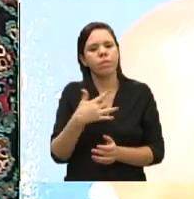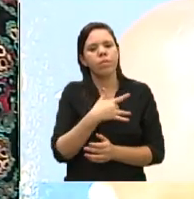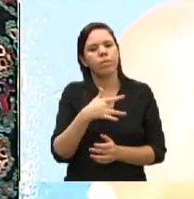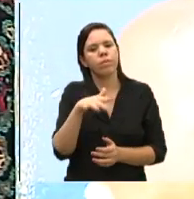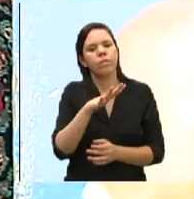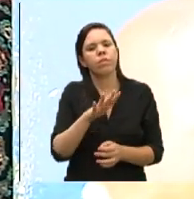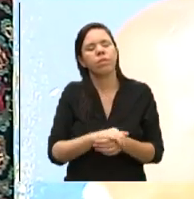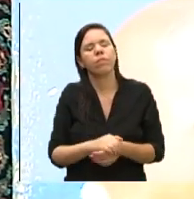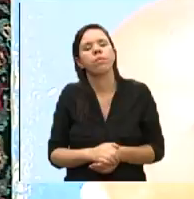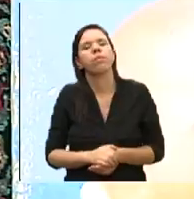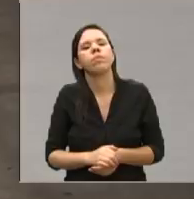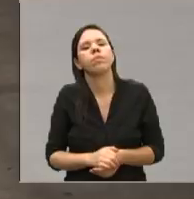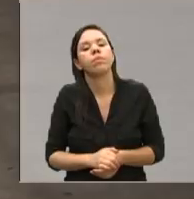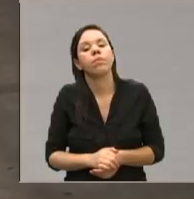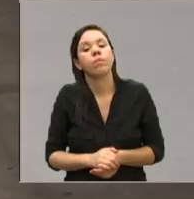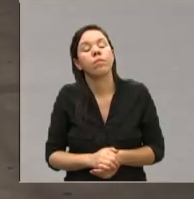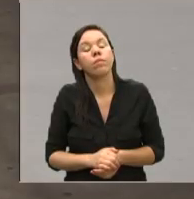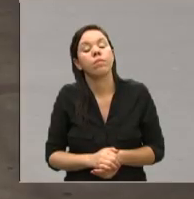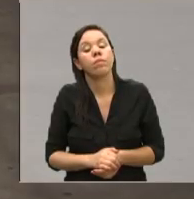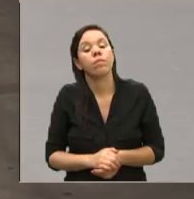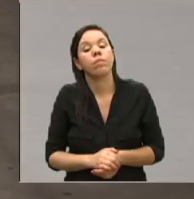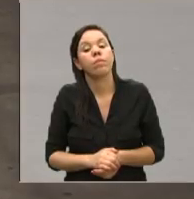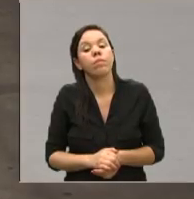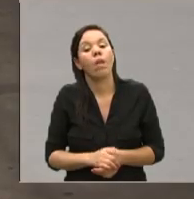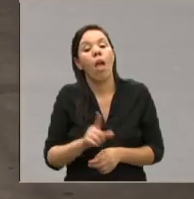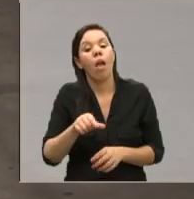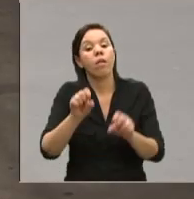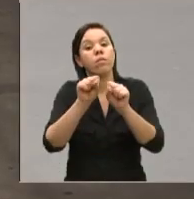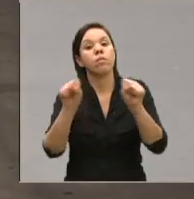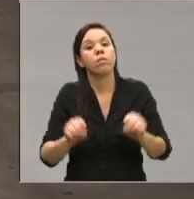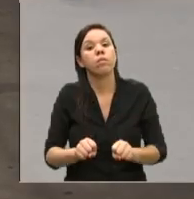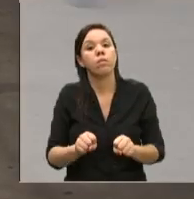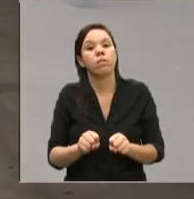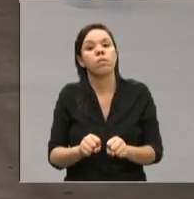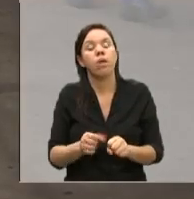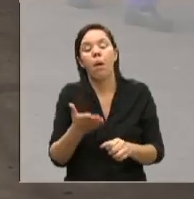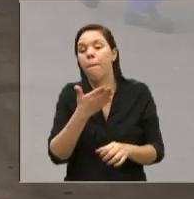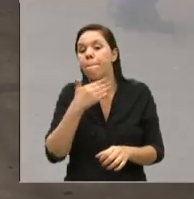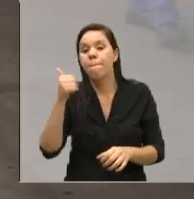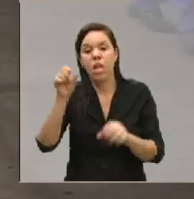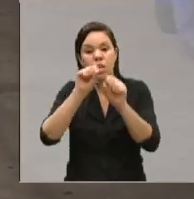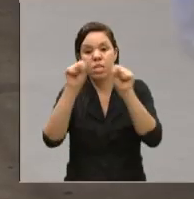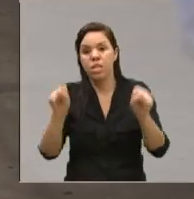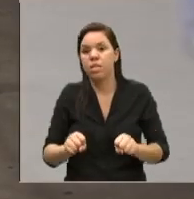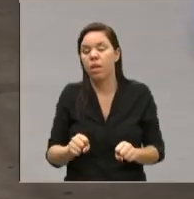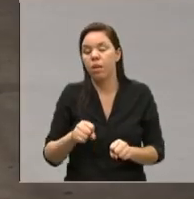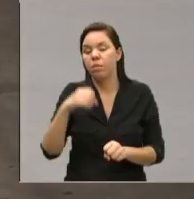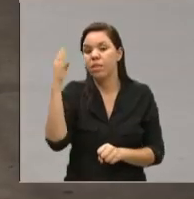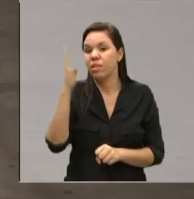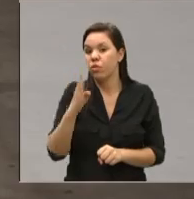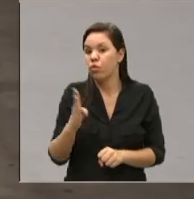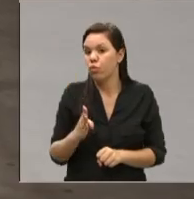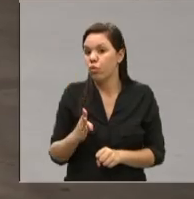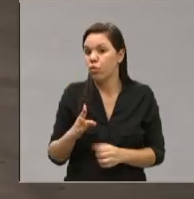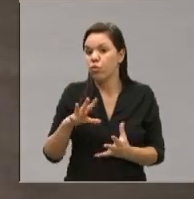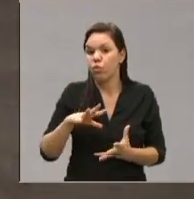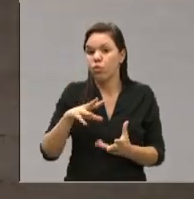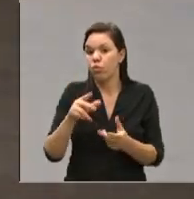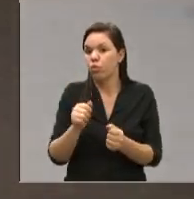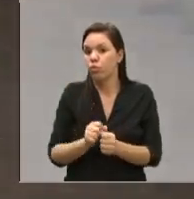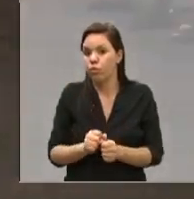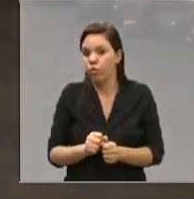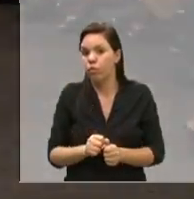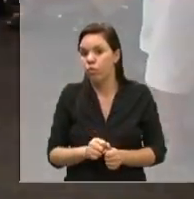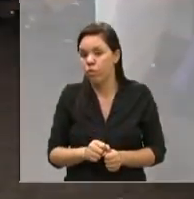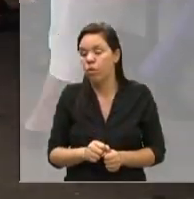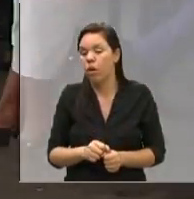né, o SUS ele é um sistema que é o melhor sistema de saúde, um dos melhores sistemas de saúde do mundo.